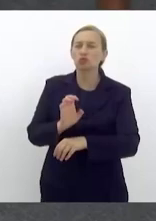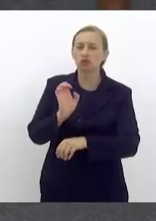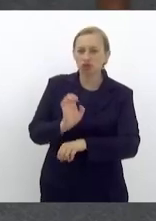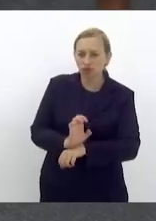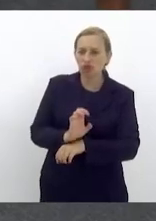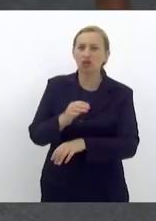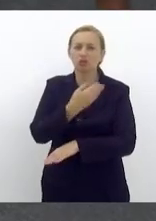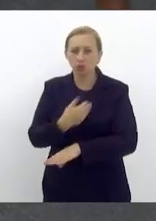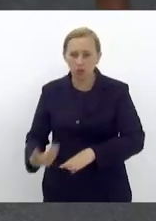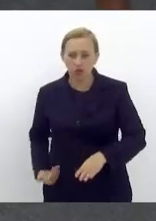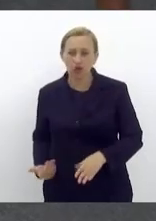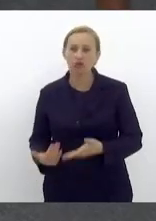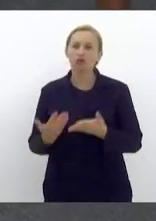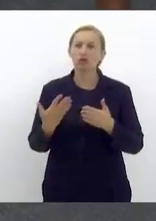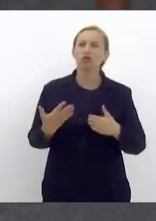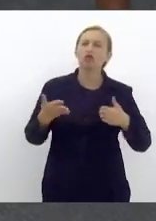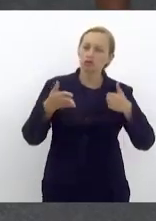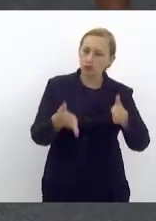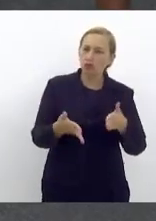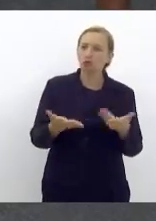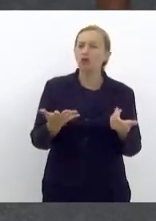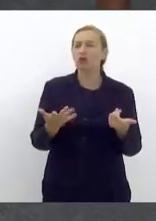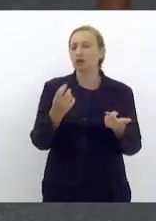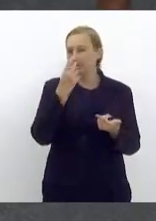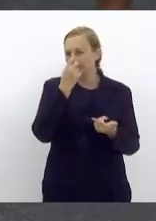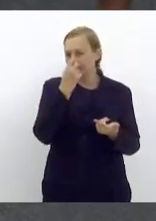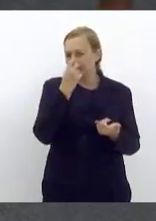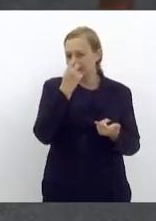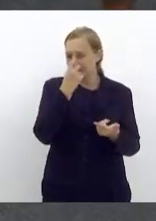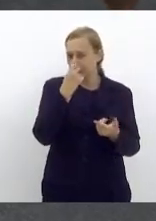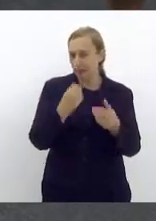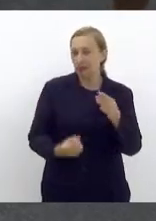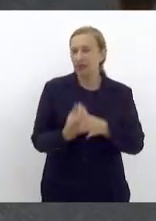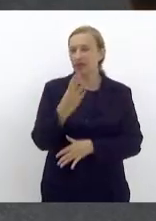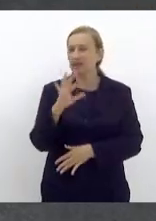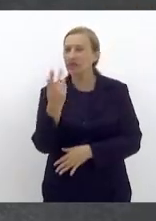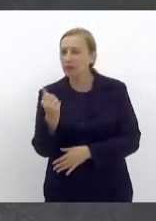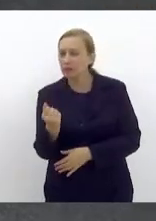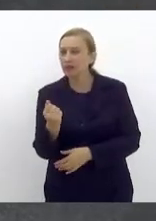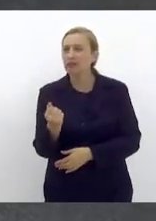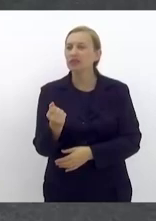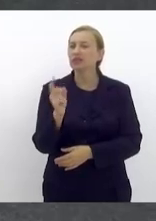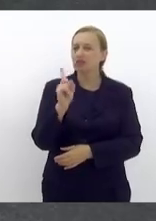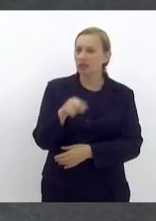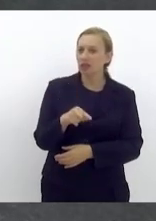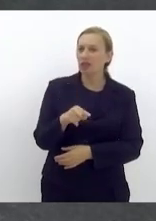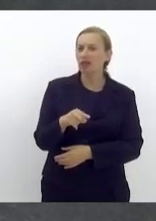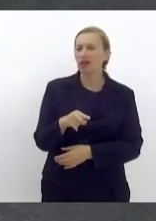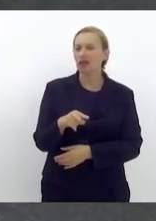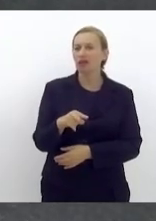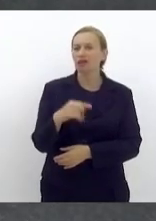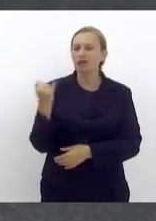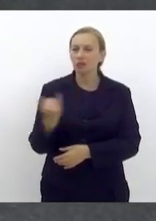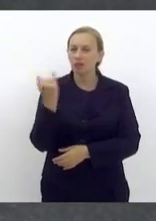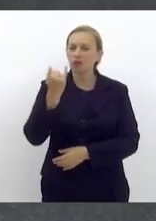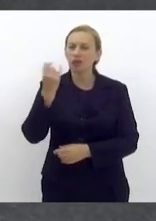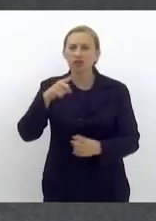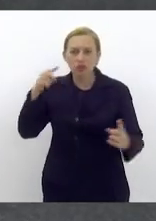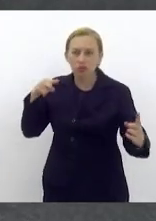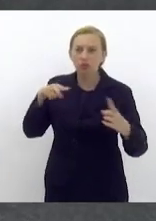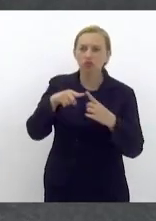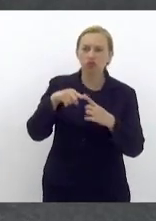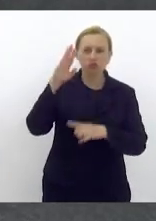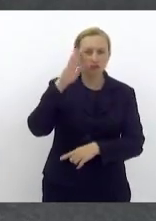o aparato nessa direção, venha a construir essa campanha, que é uma campanha que tem como objetivo